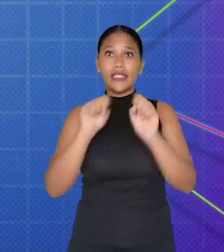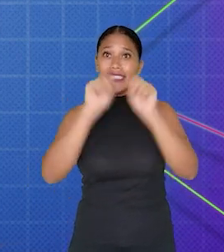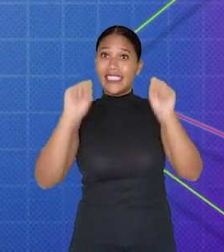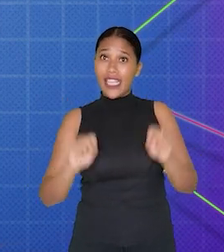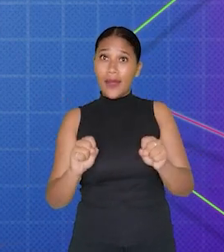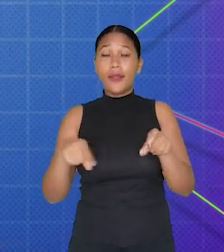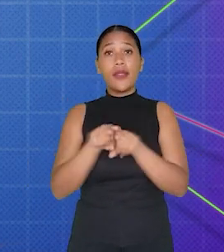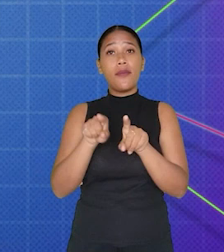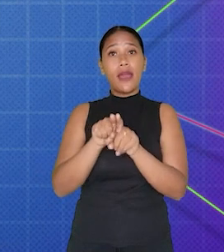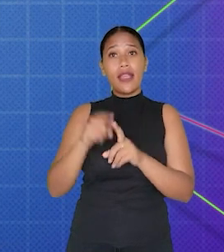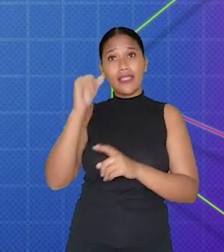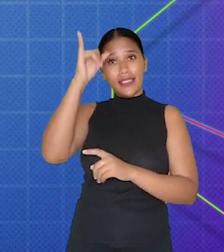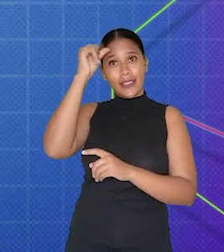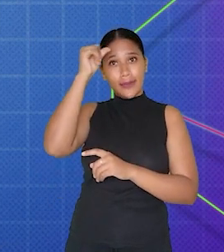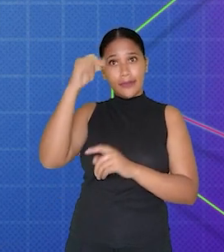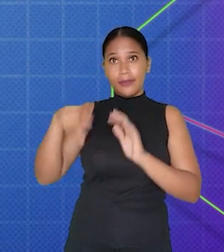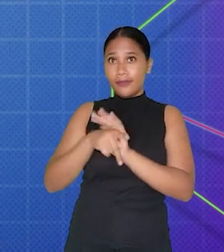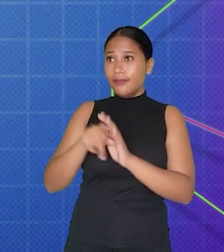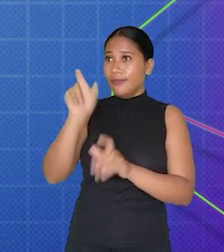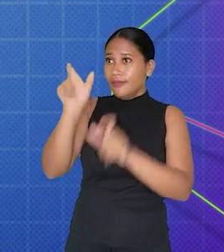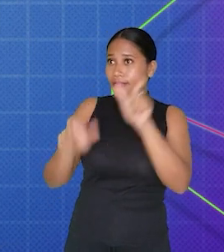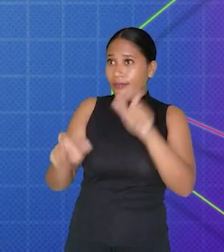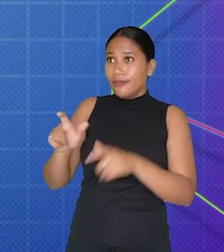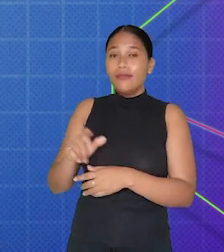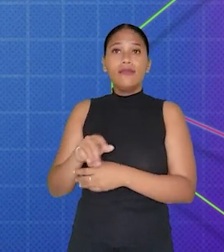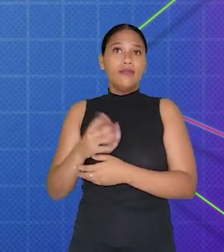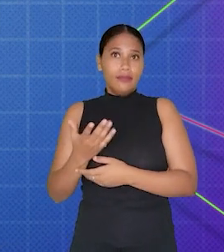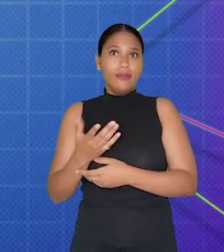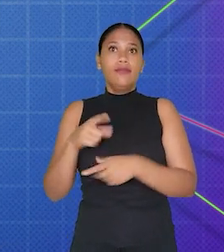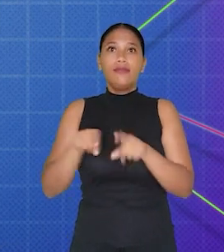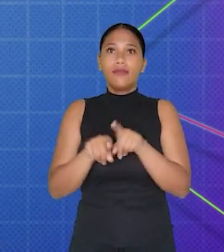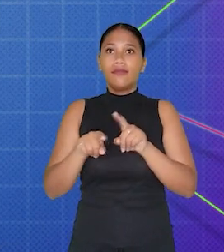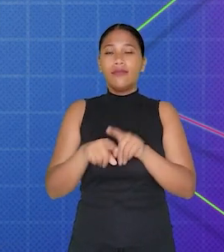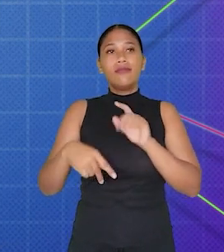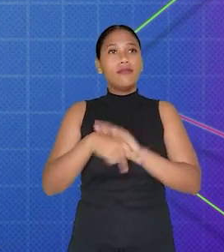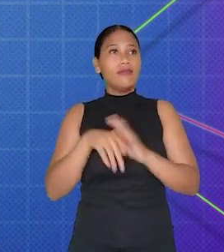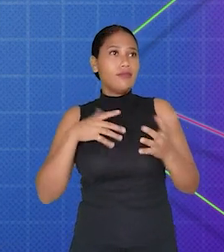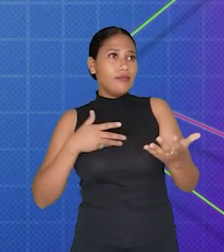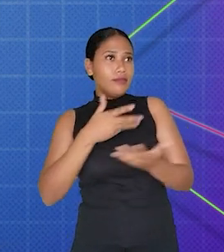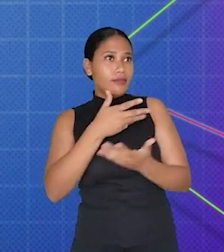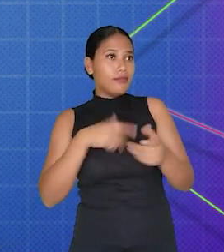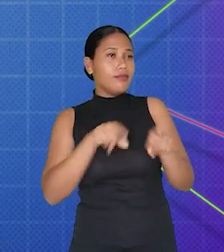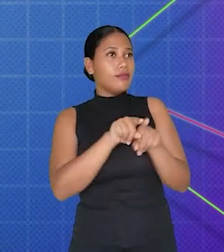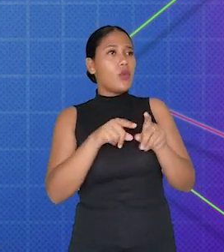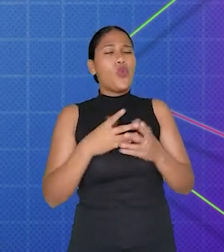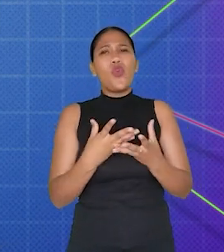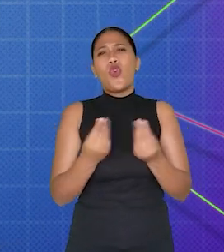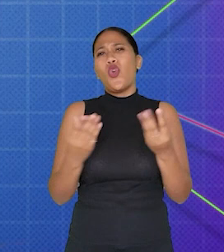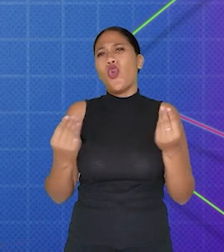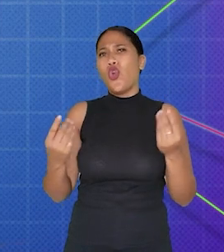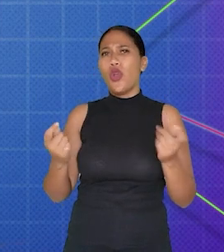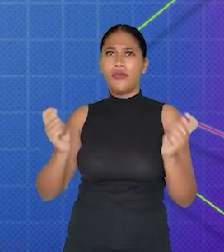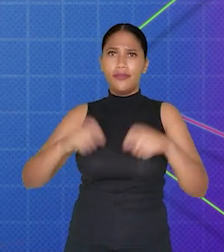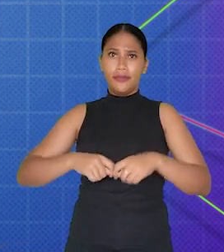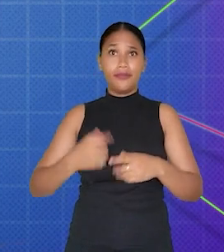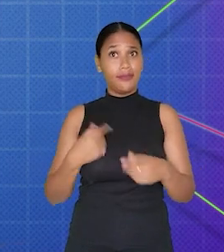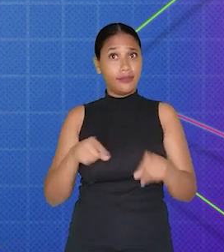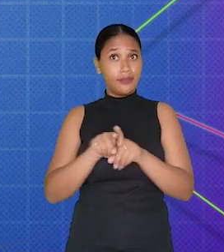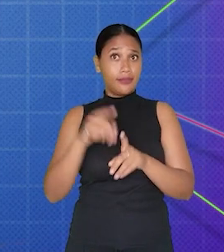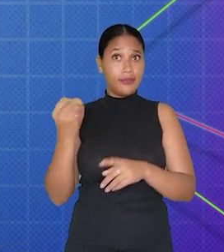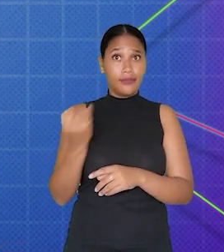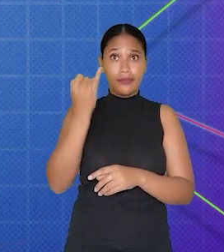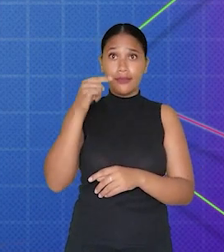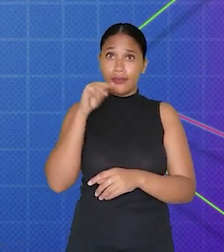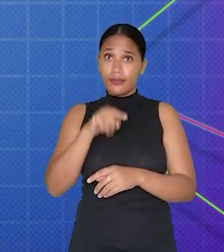de jogo, sistemas de pontuação, inteligência artificial dos personagens não jogáveis, interação do jogador com o ambiente de jogo e muito